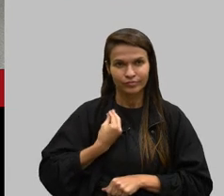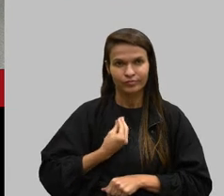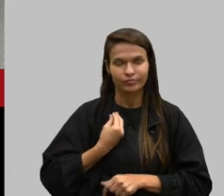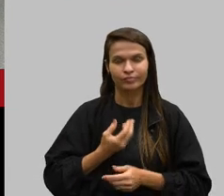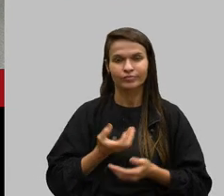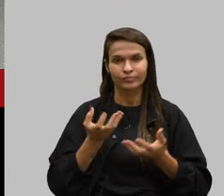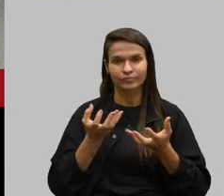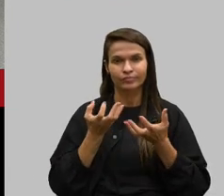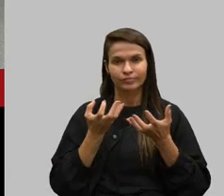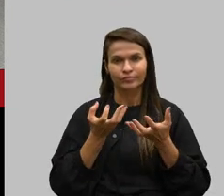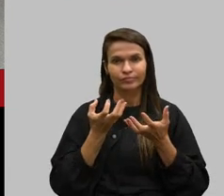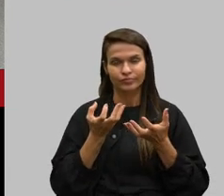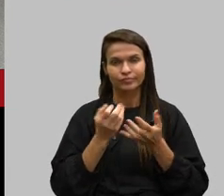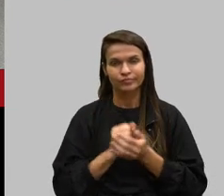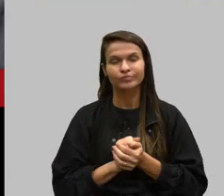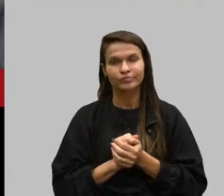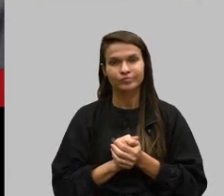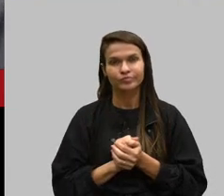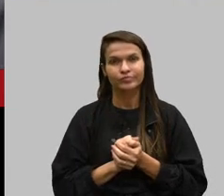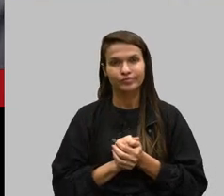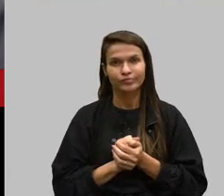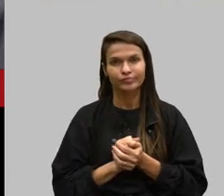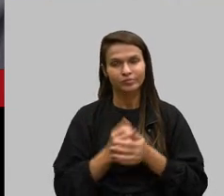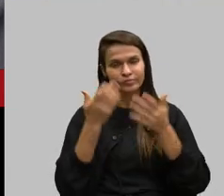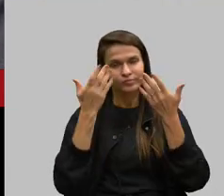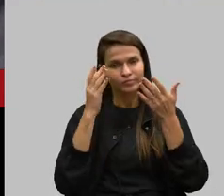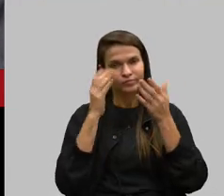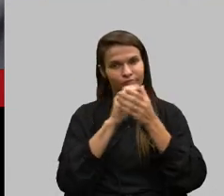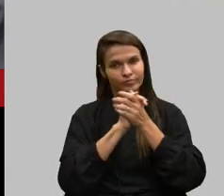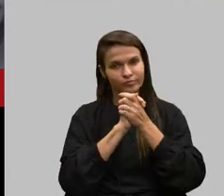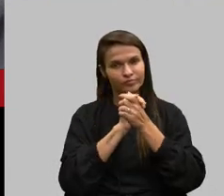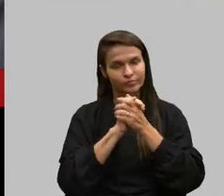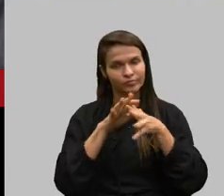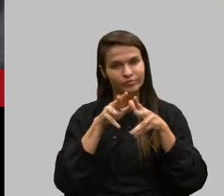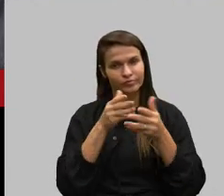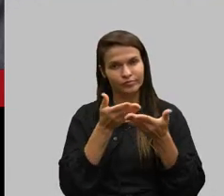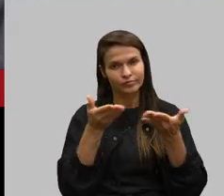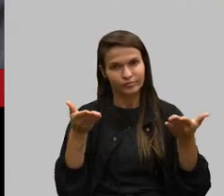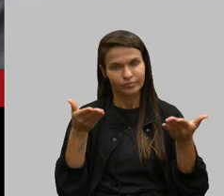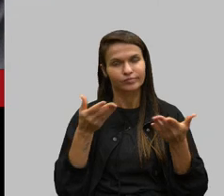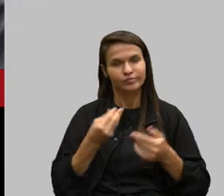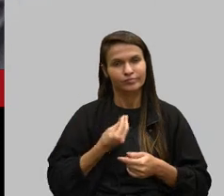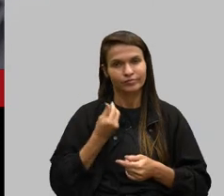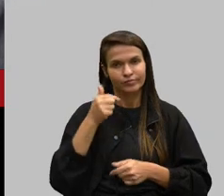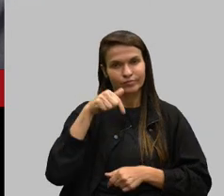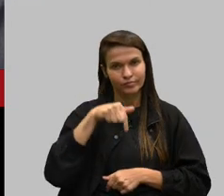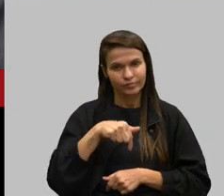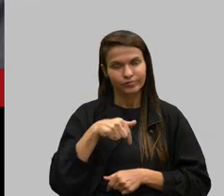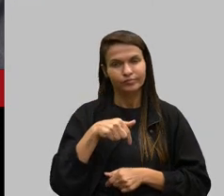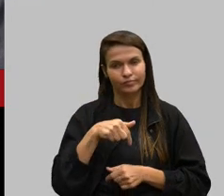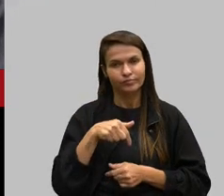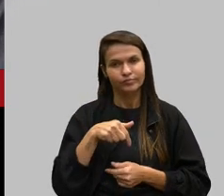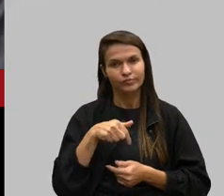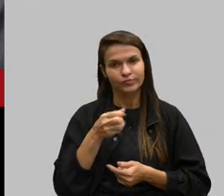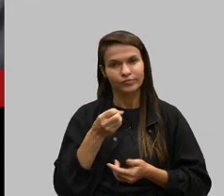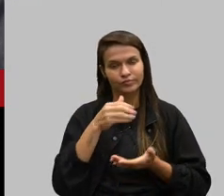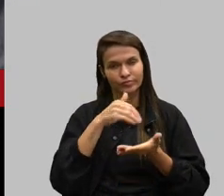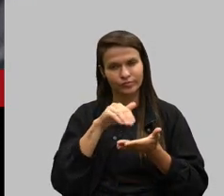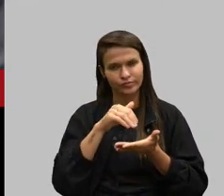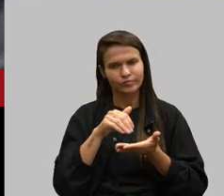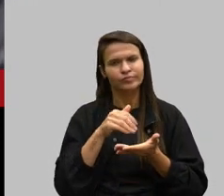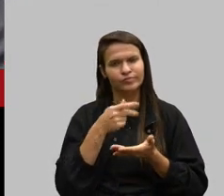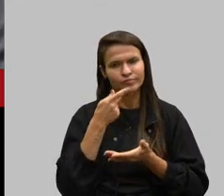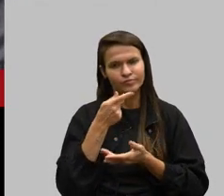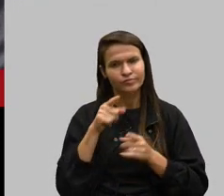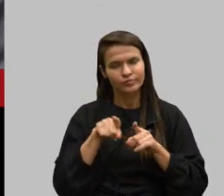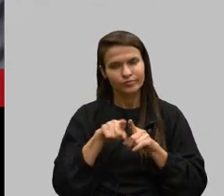quero não posso deixar de parabenizar a todos vocês que estão aqui nossos secretários mas destacar o